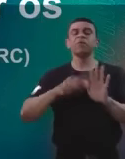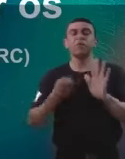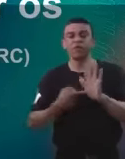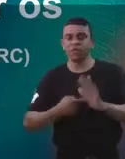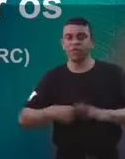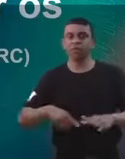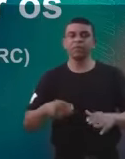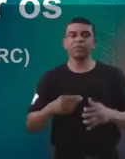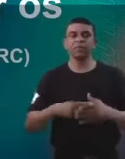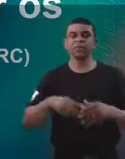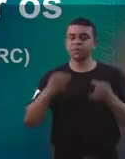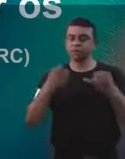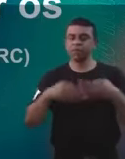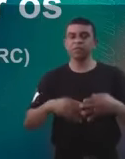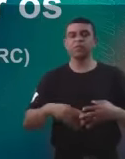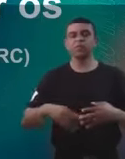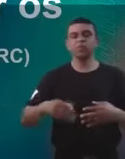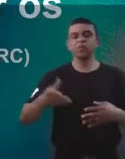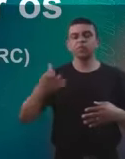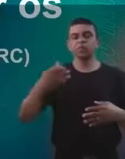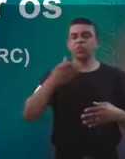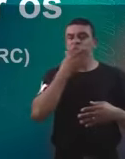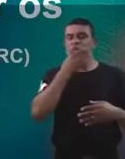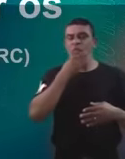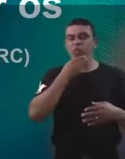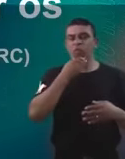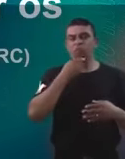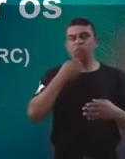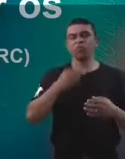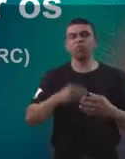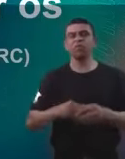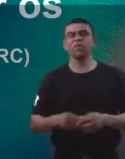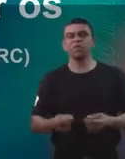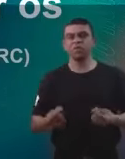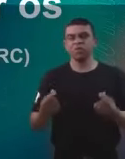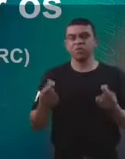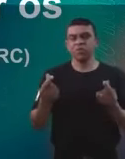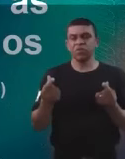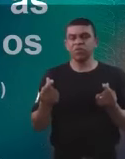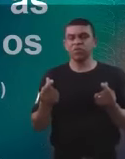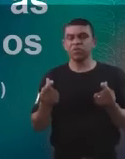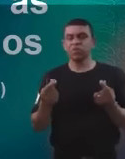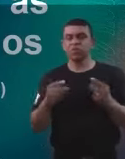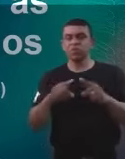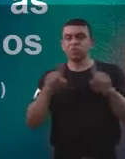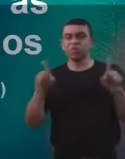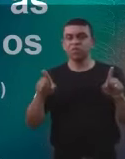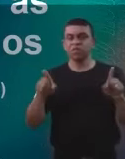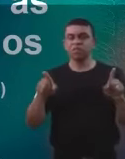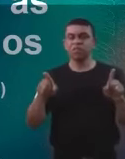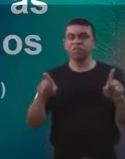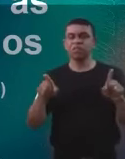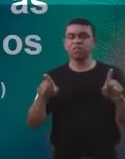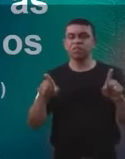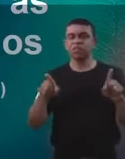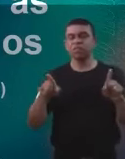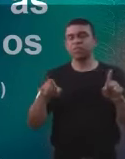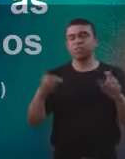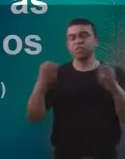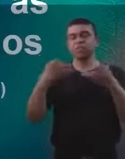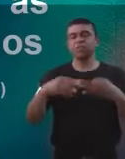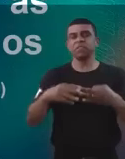ele entre si, dizendo: que farei? Não tenho onde recolher os meus frutos. E disse: farei